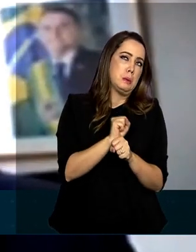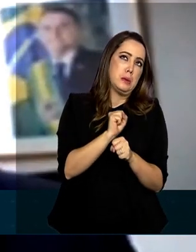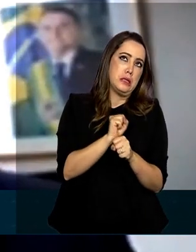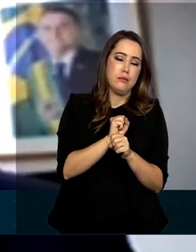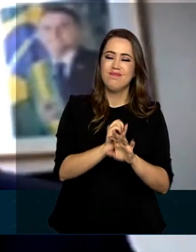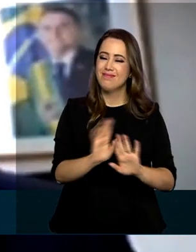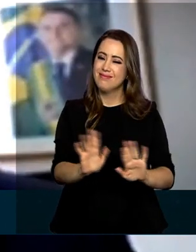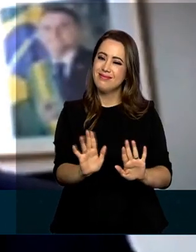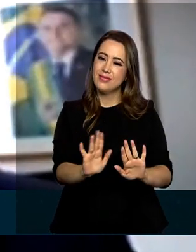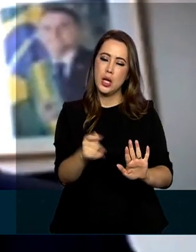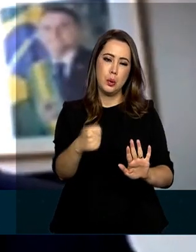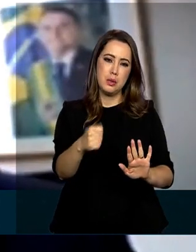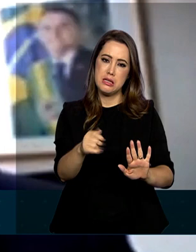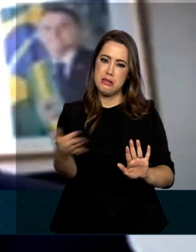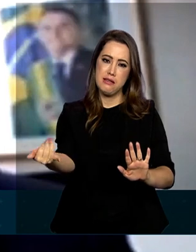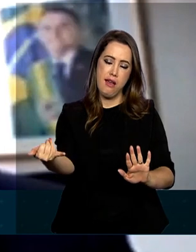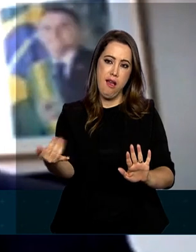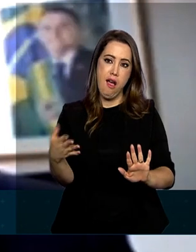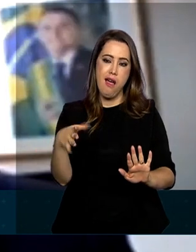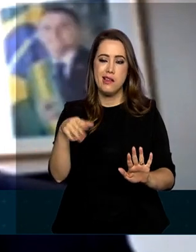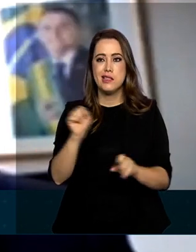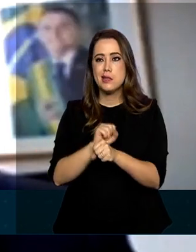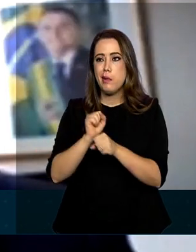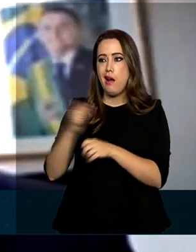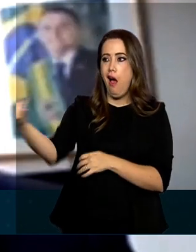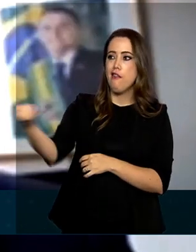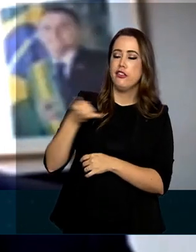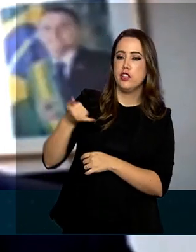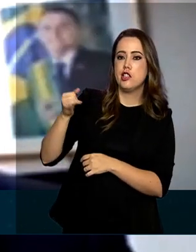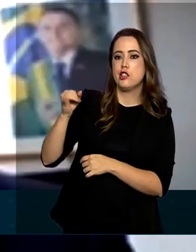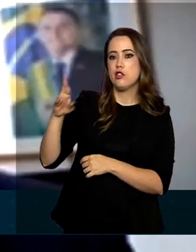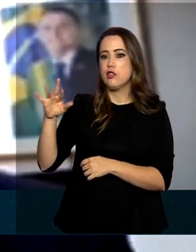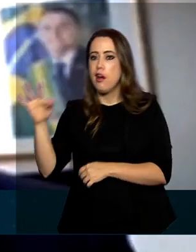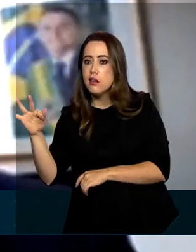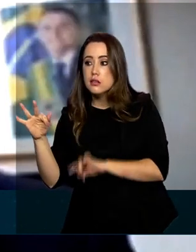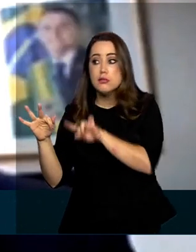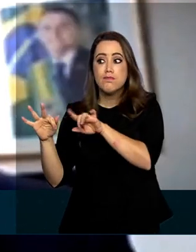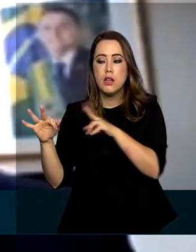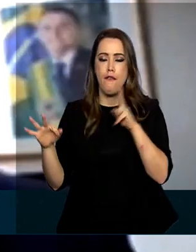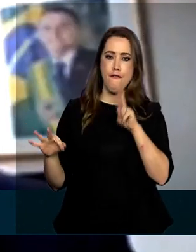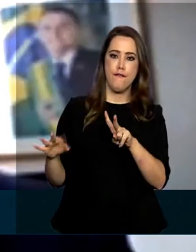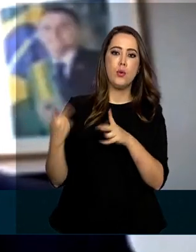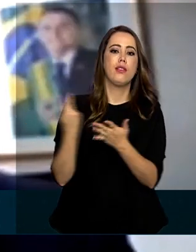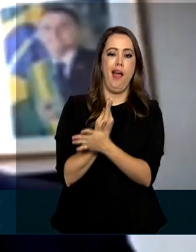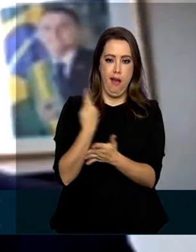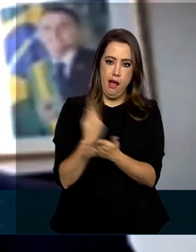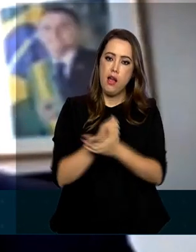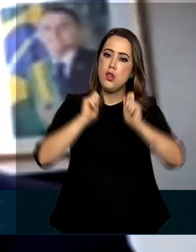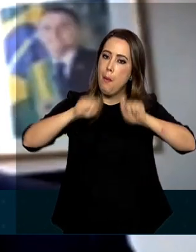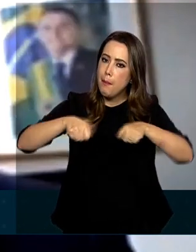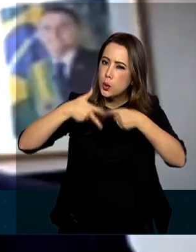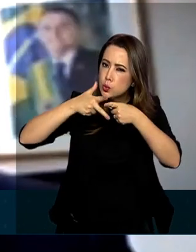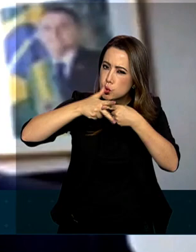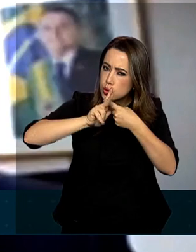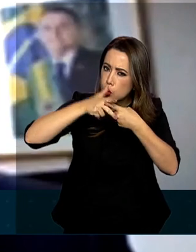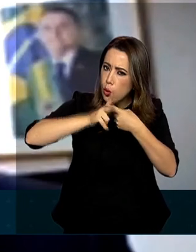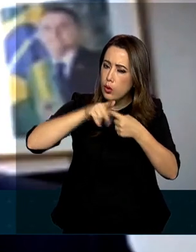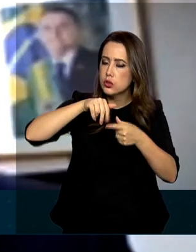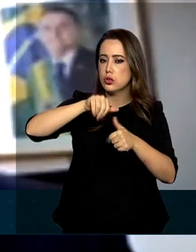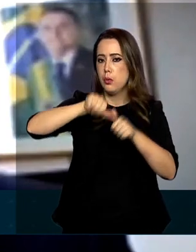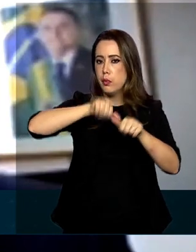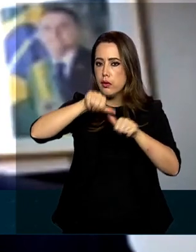receber nenhuma intimação da Receita Federal para tomar a iniciativa de corrigir